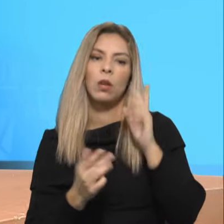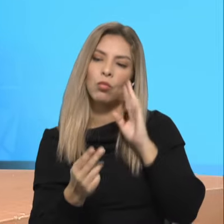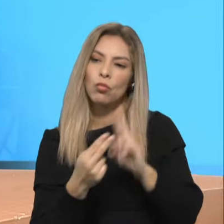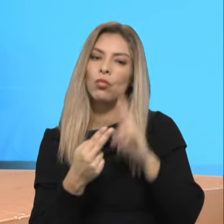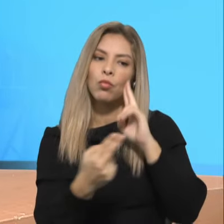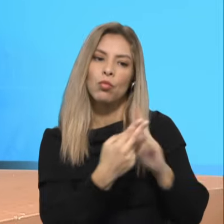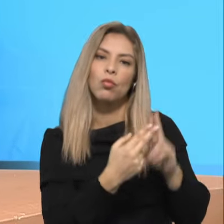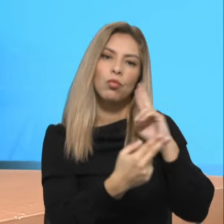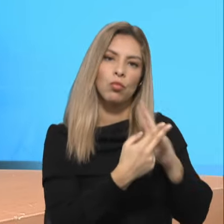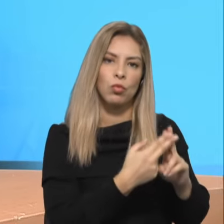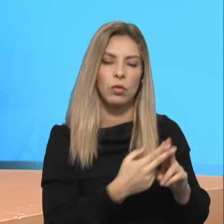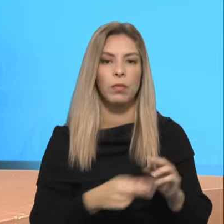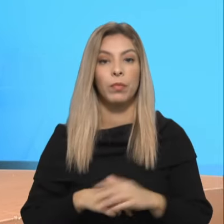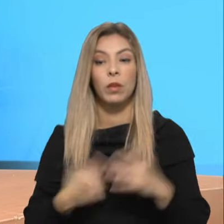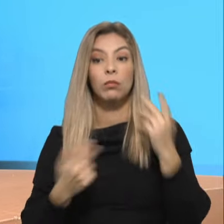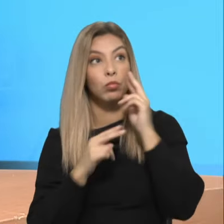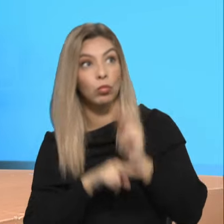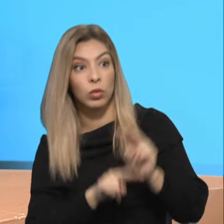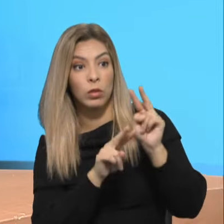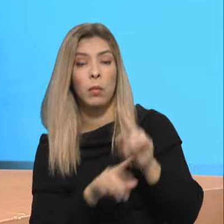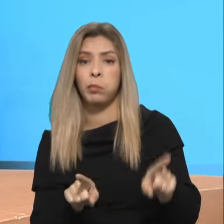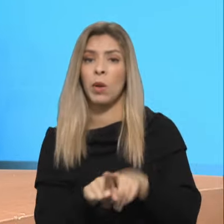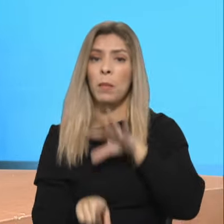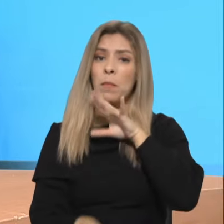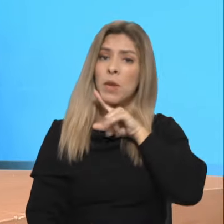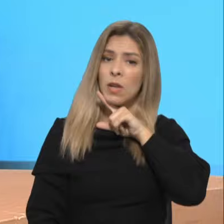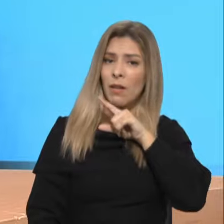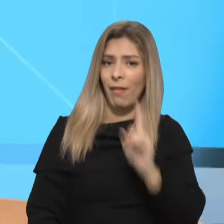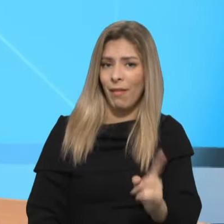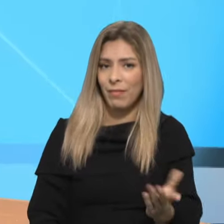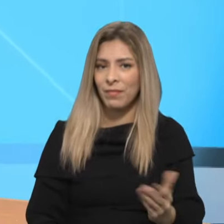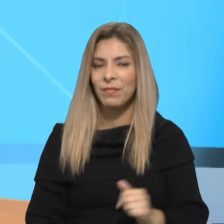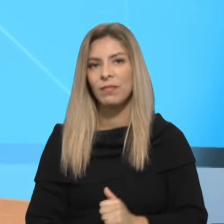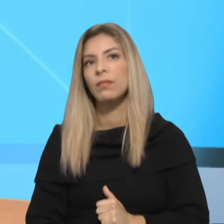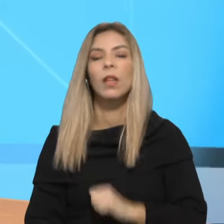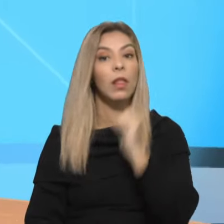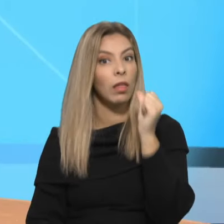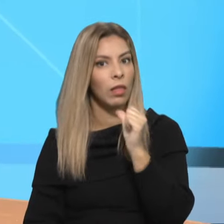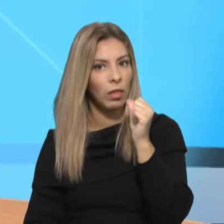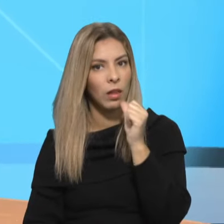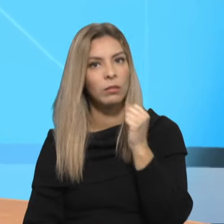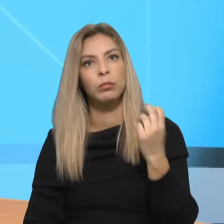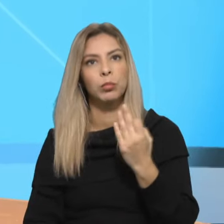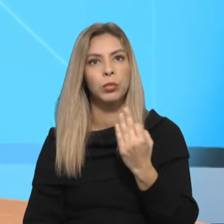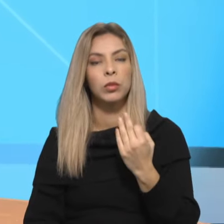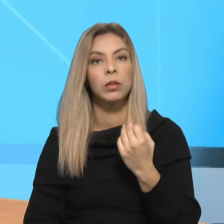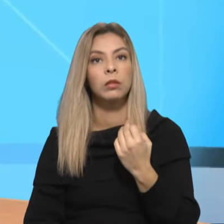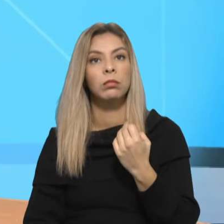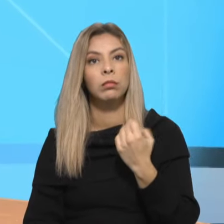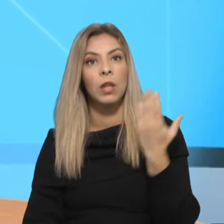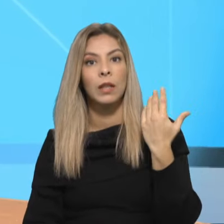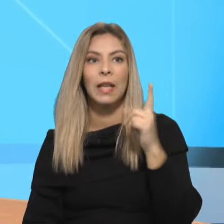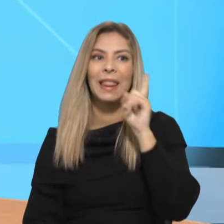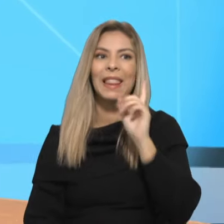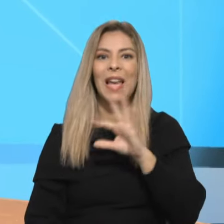E por isso é que nós olhamos para ela como mãe, quase todos, não é? E por isso também é que foi, e ainda é, em alguns contextos, também o Dia da Mãe, não